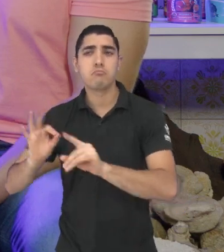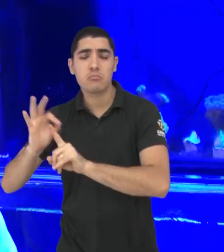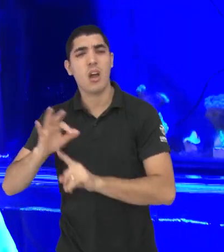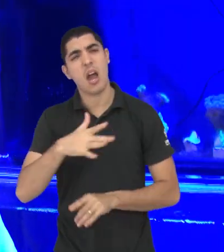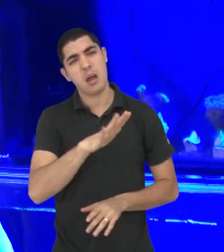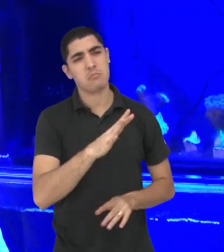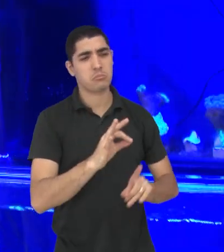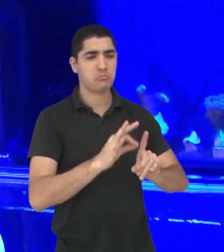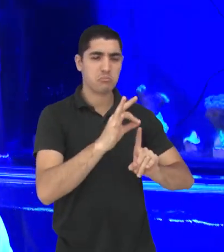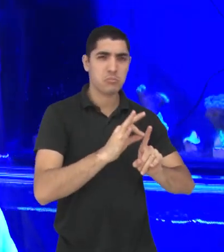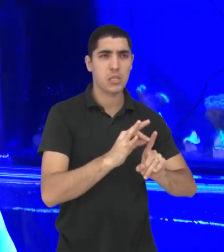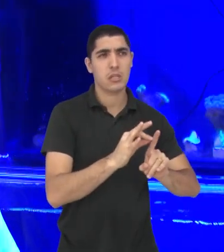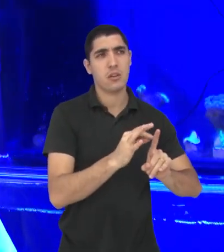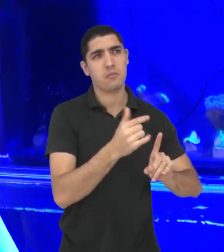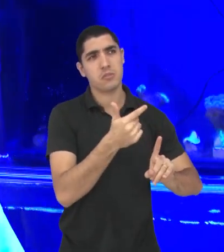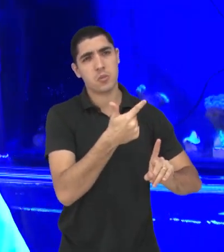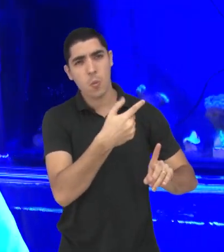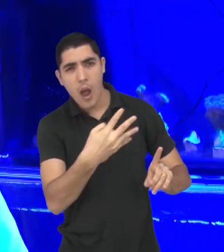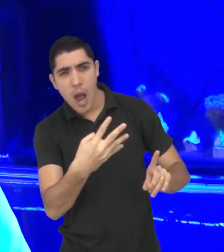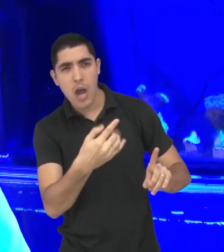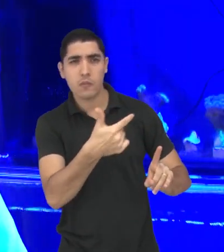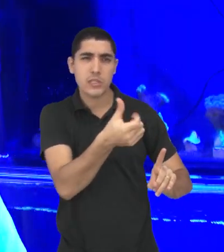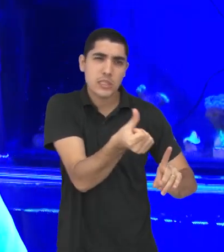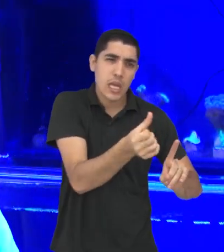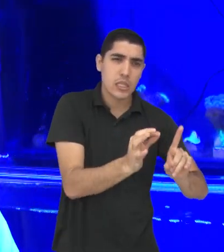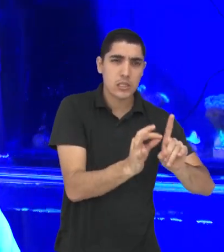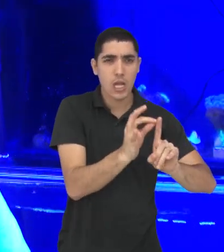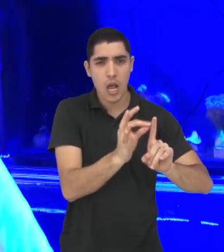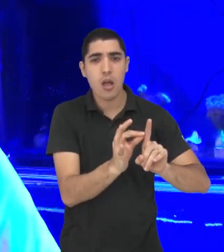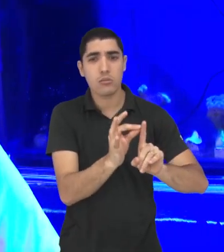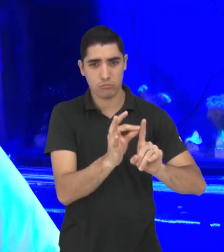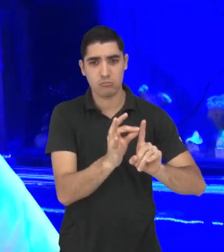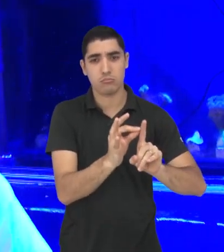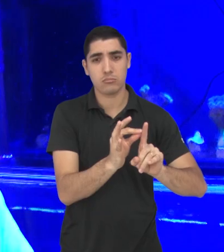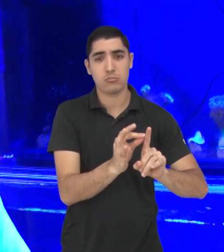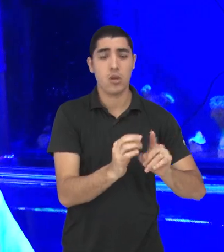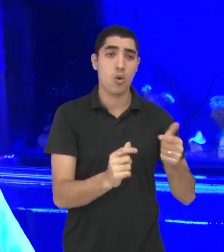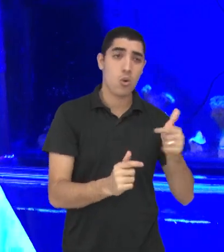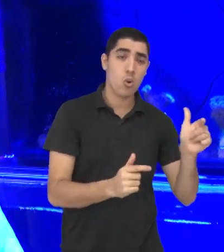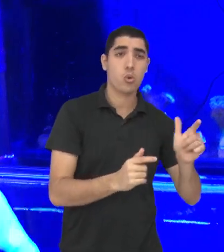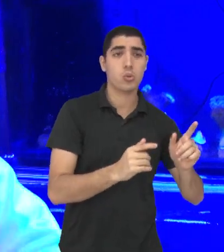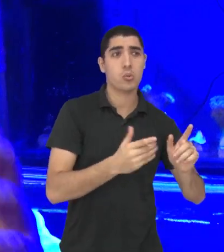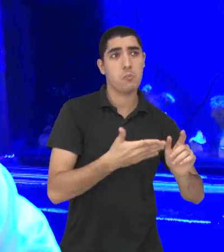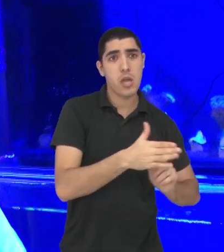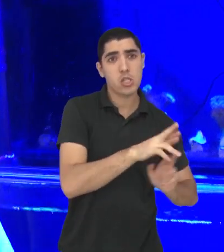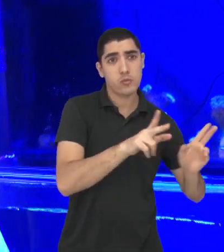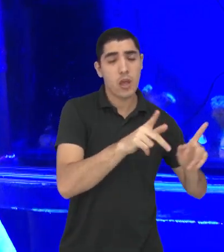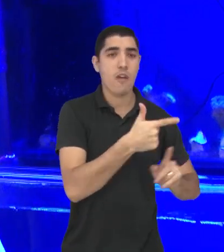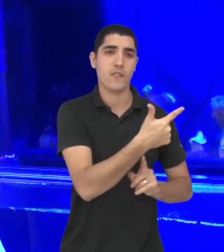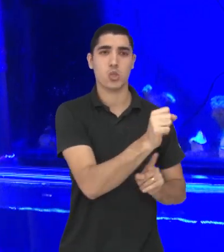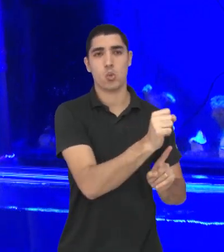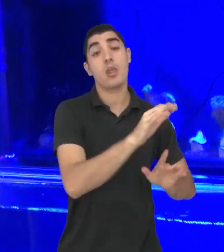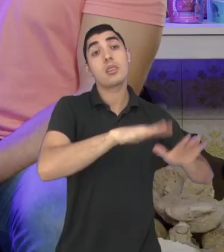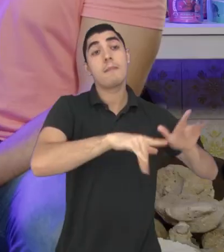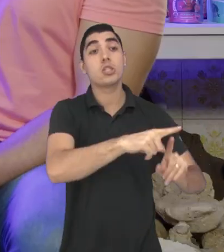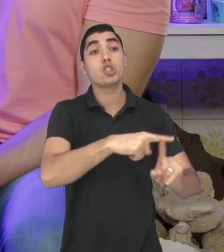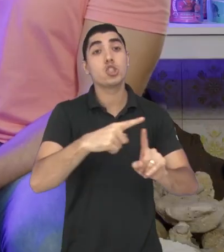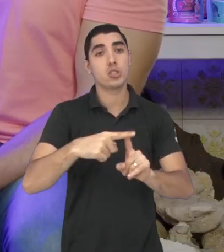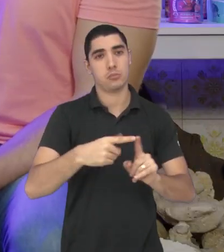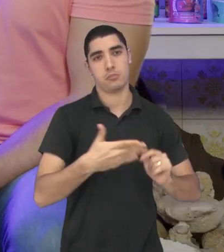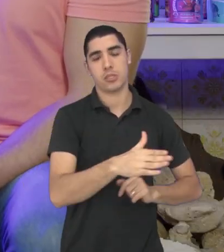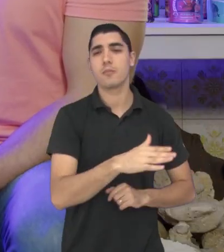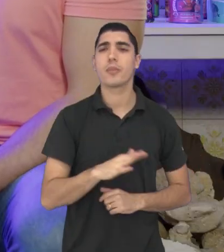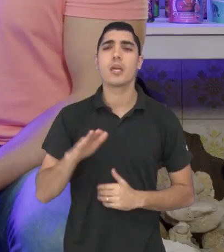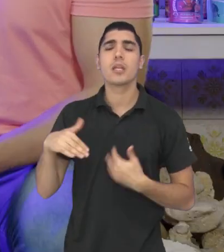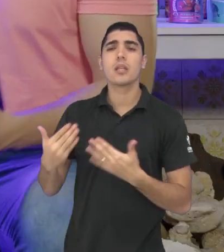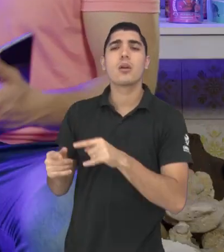todo mundo, marinho 24, 26, peixes de água ácida 28, centraliza de acordo com a espécie. Agora vamos entrar